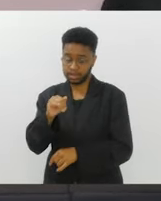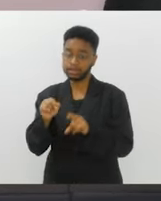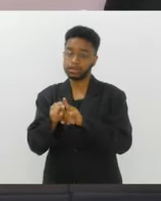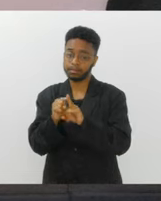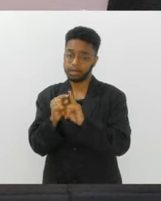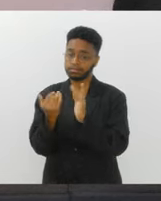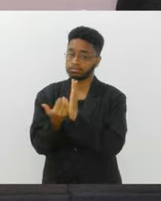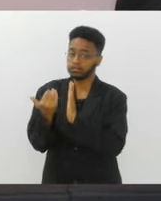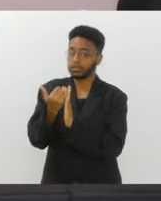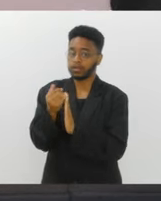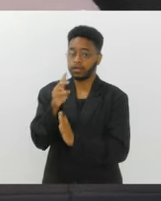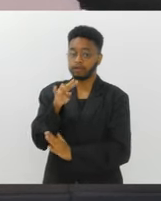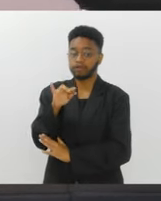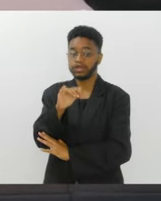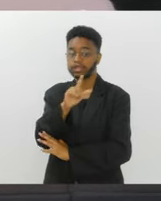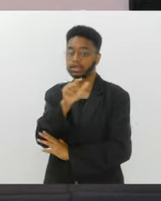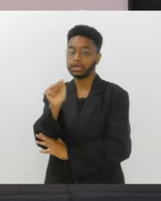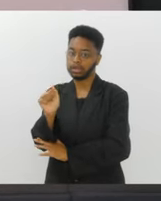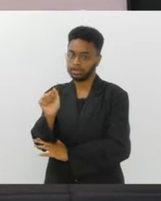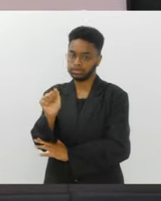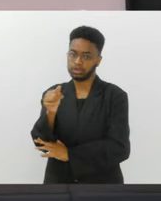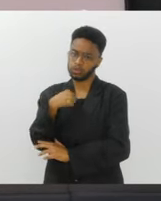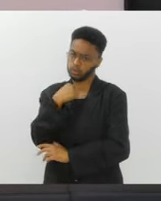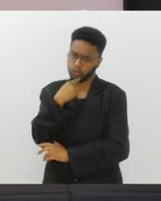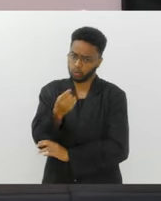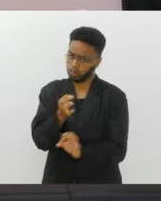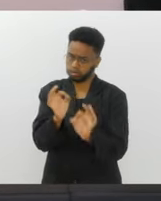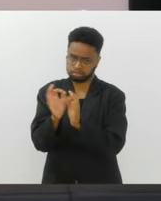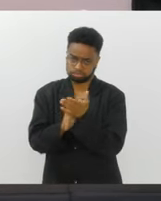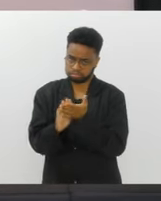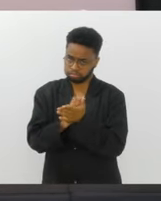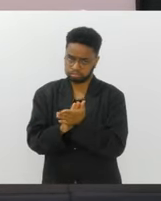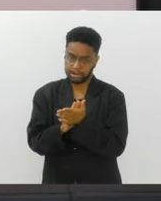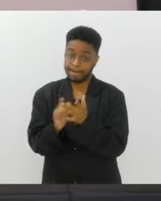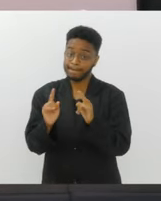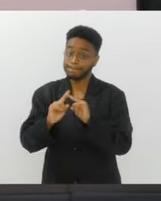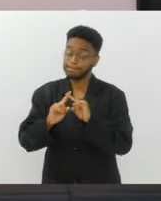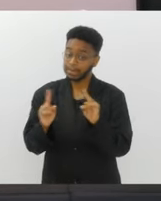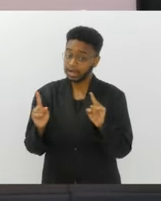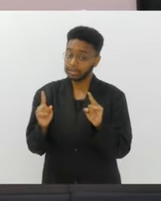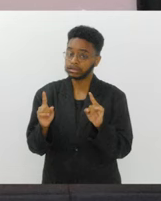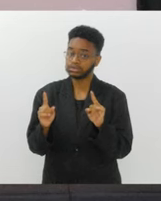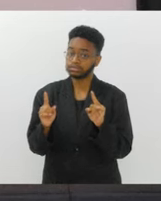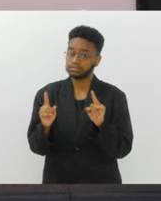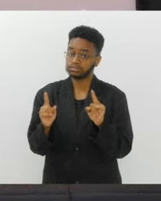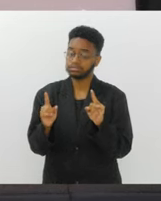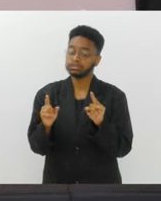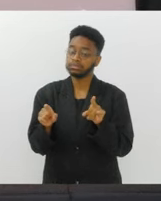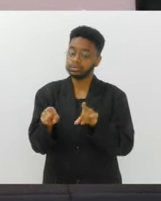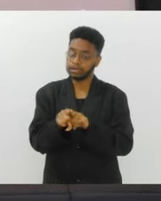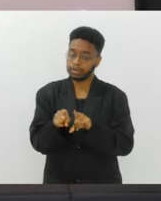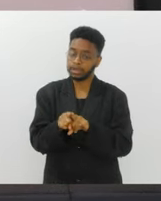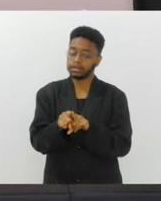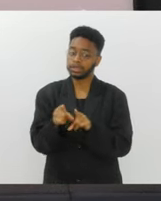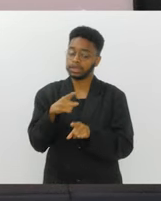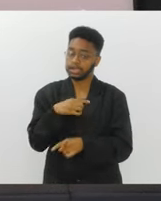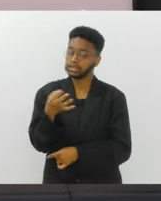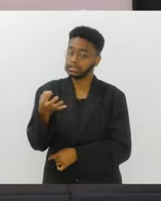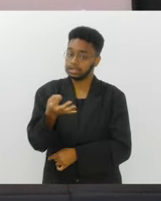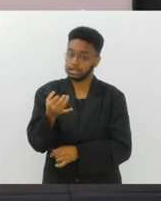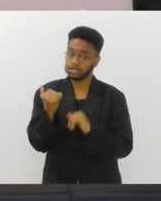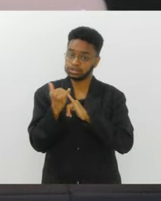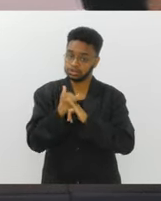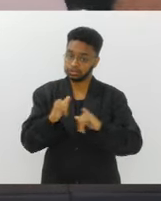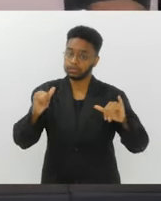Eu não tenho nenhuma dúvida como isso. Agora, também não tenho nenhuma dúvida em afirmar que o